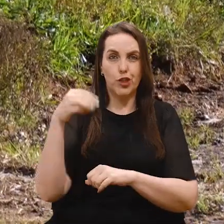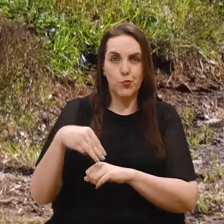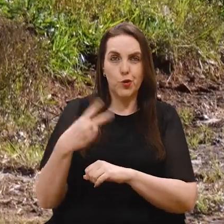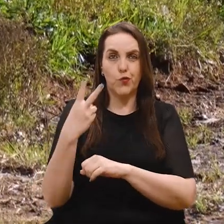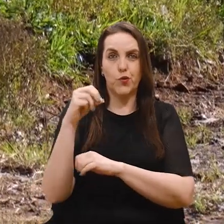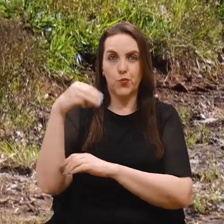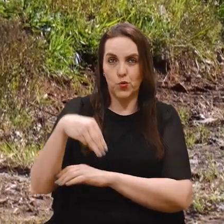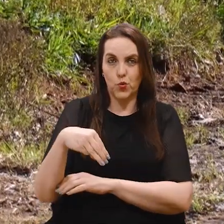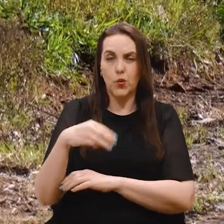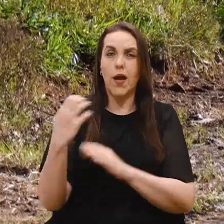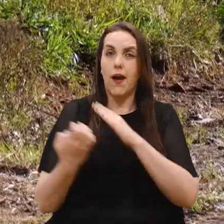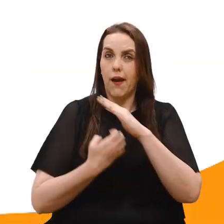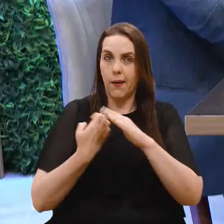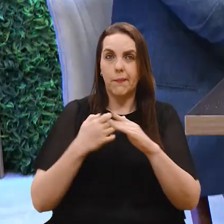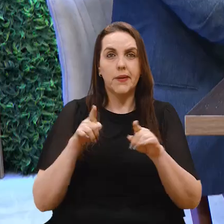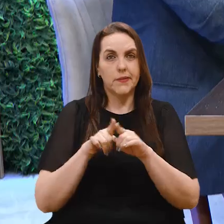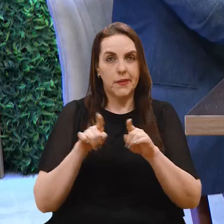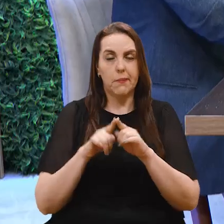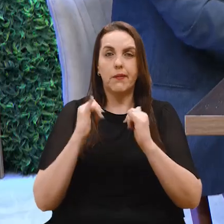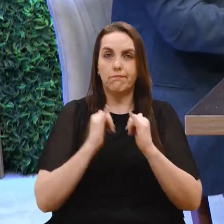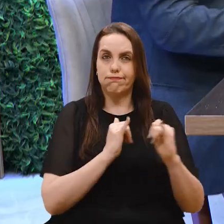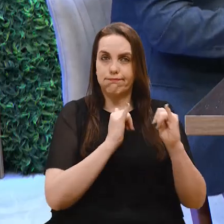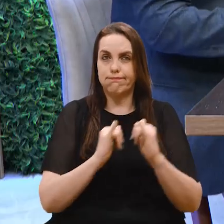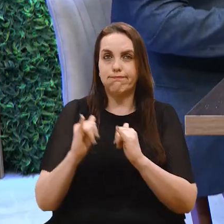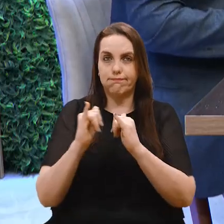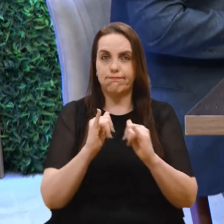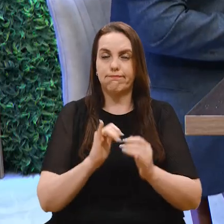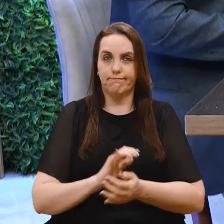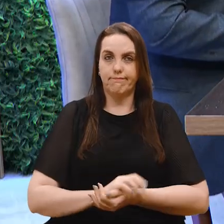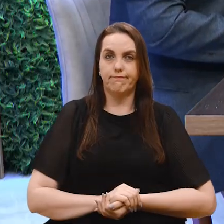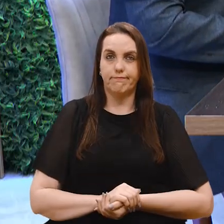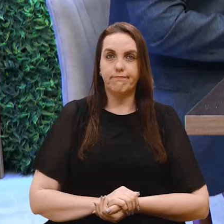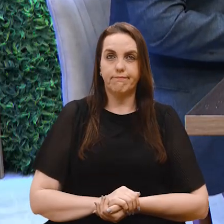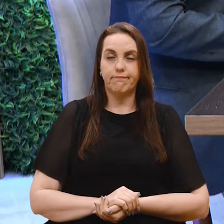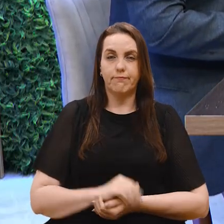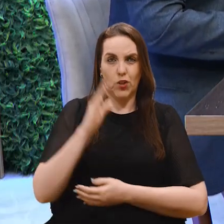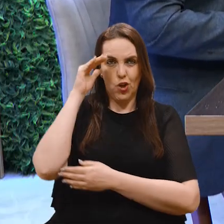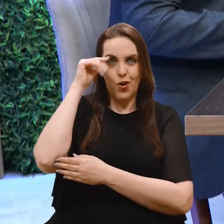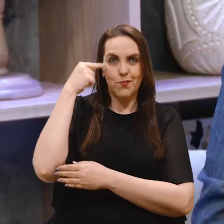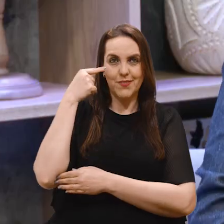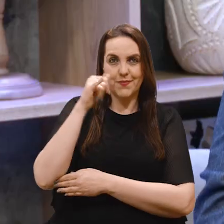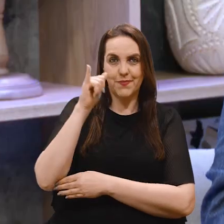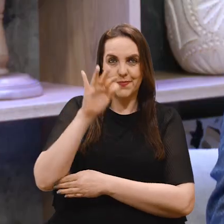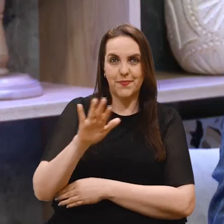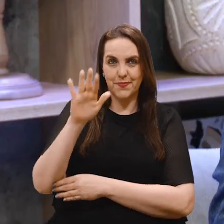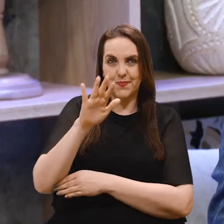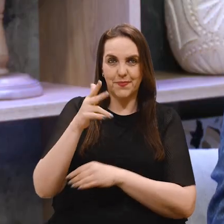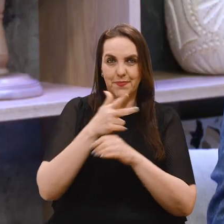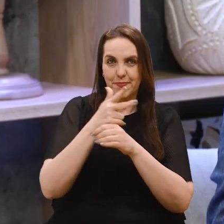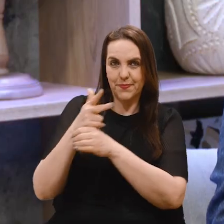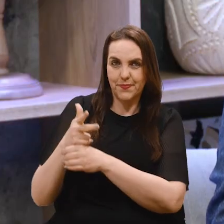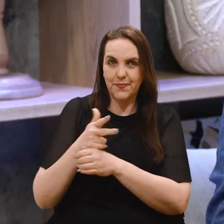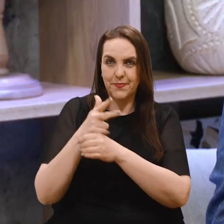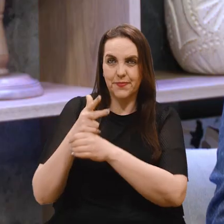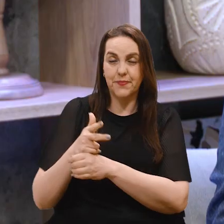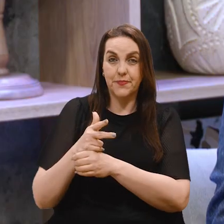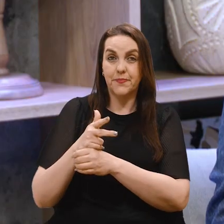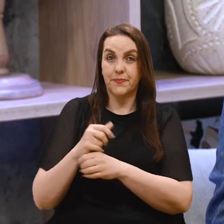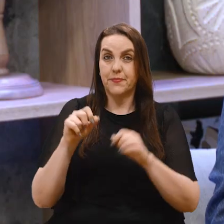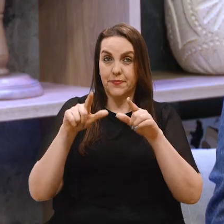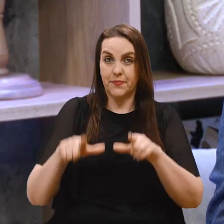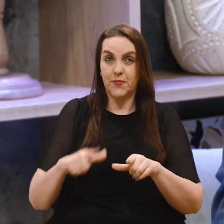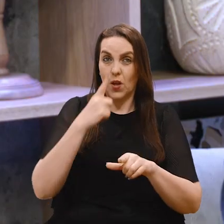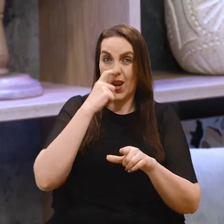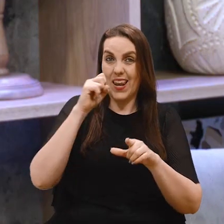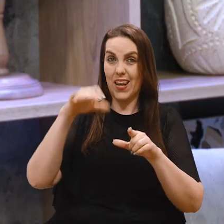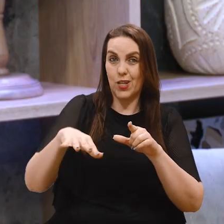quantas empresas que faz firma, né? Pois é, a gente observou as imagens no final ali desse local de descarte